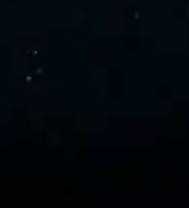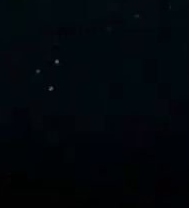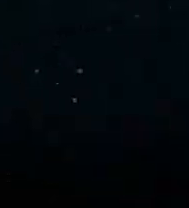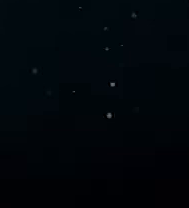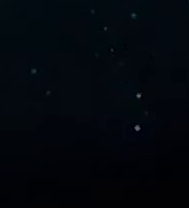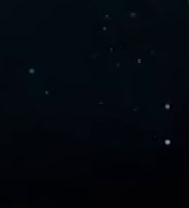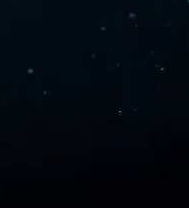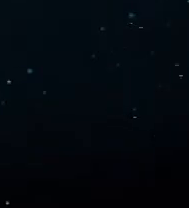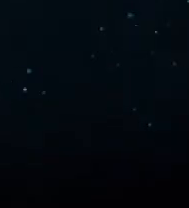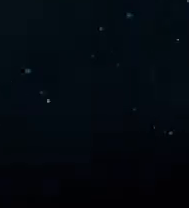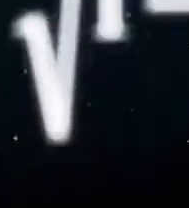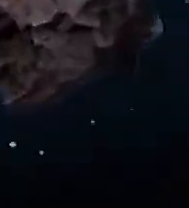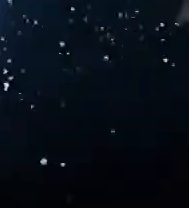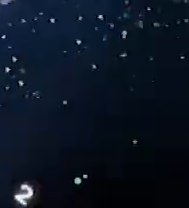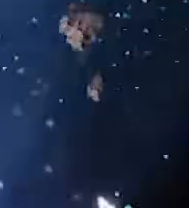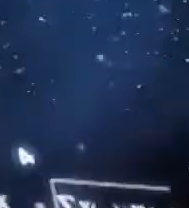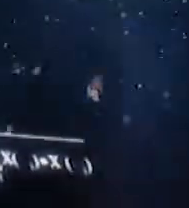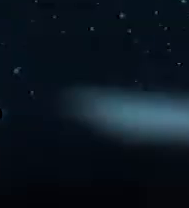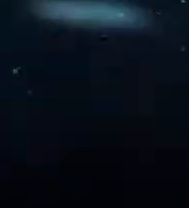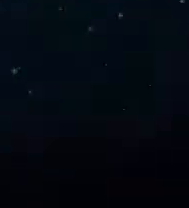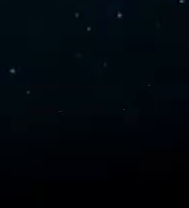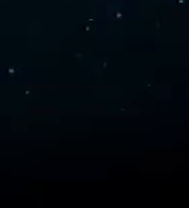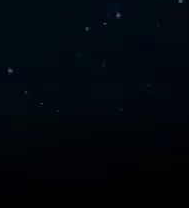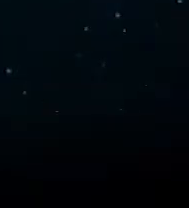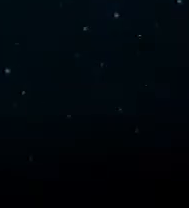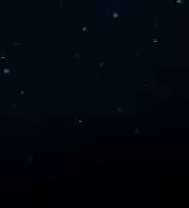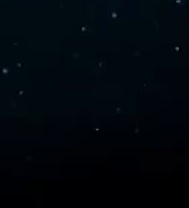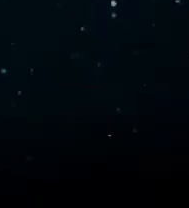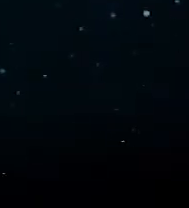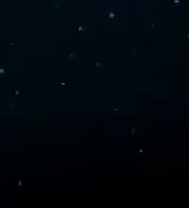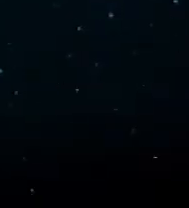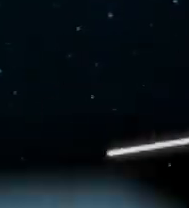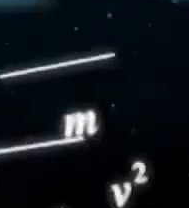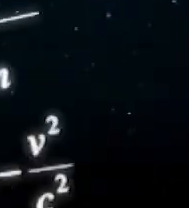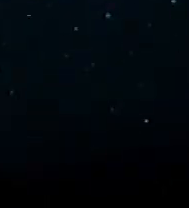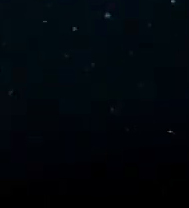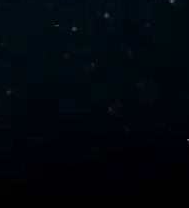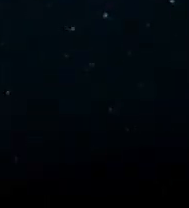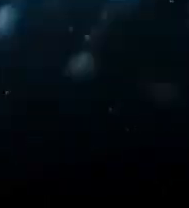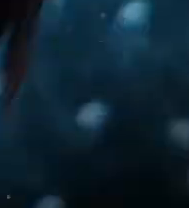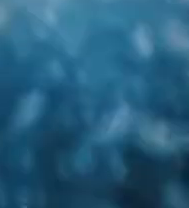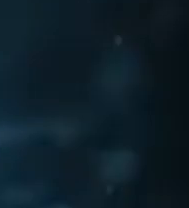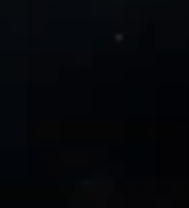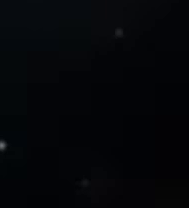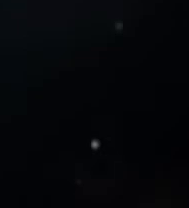E aí E aí